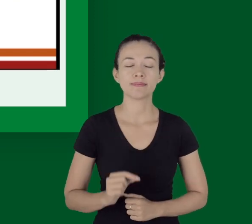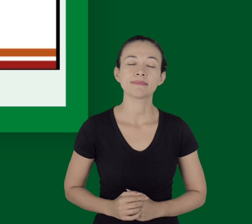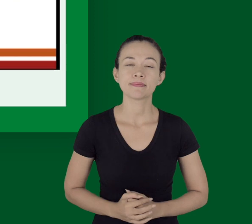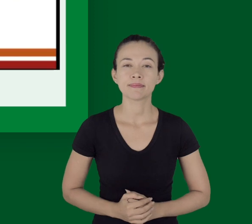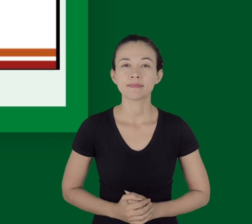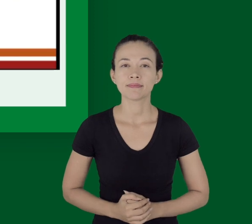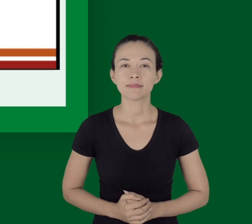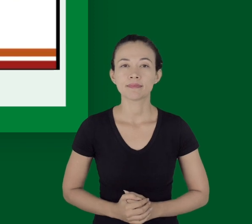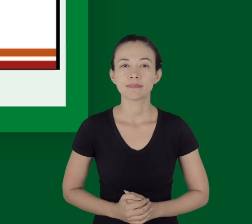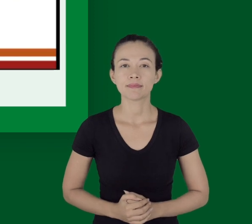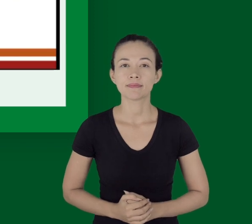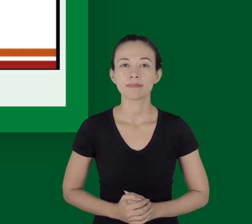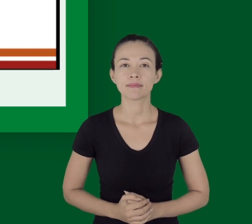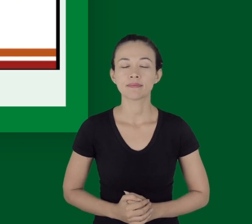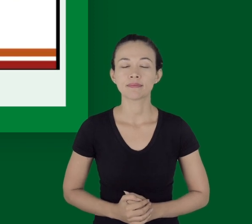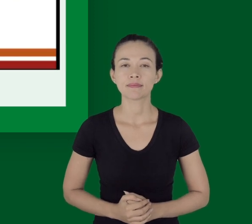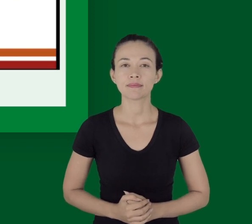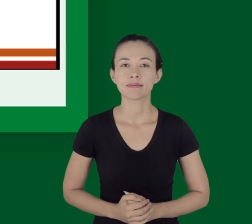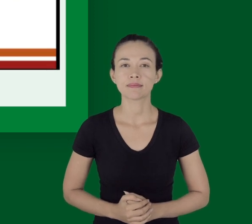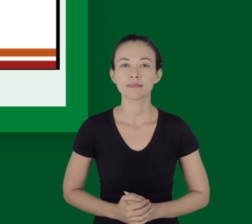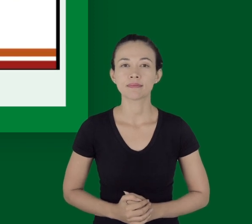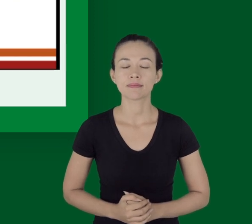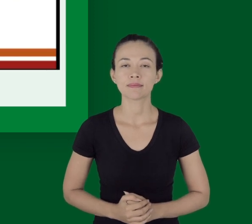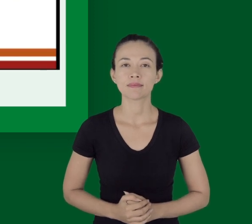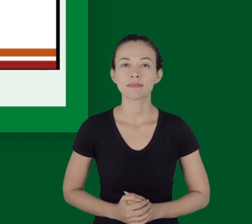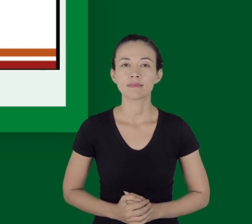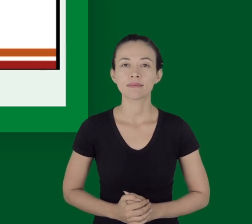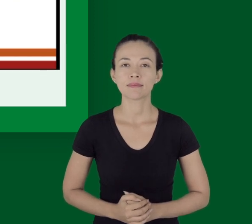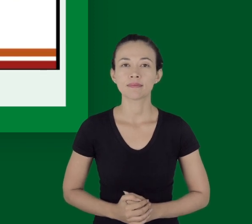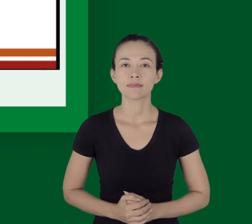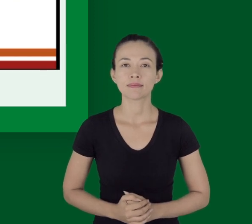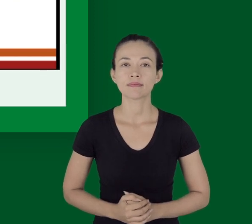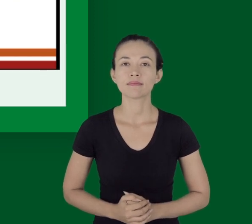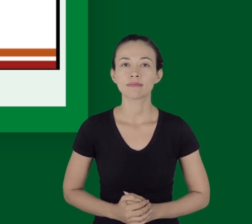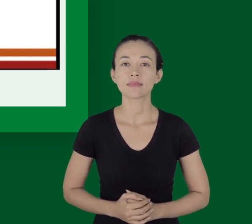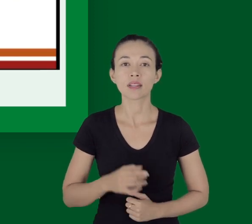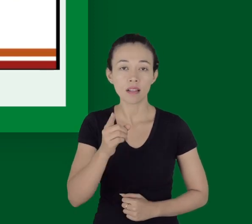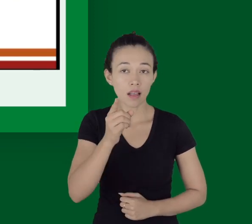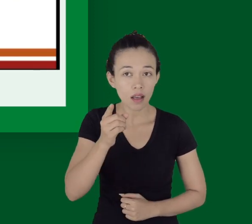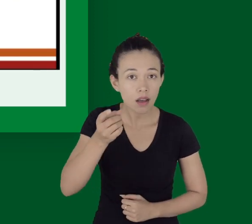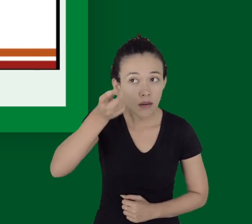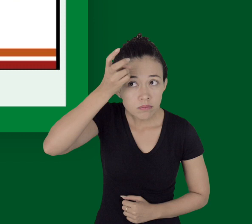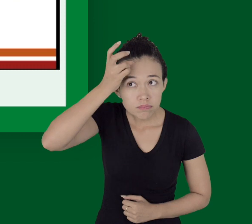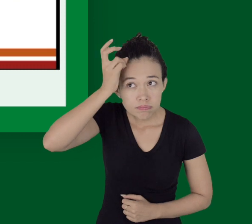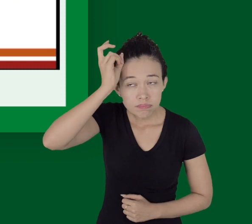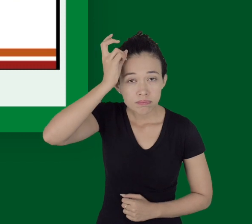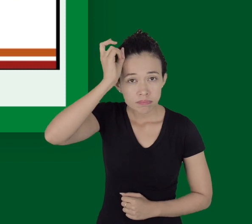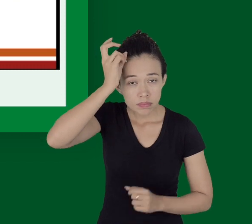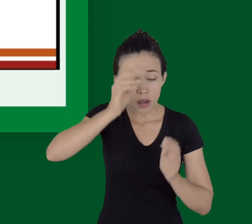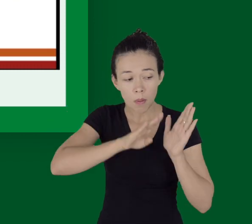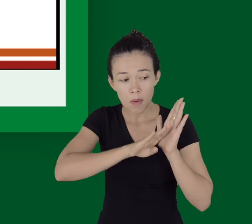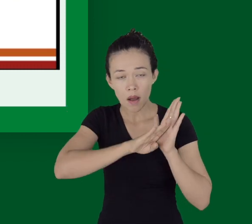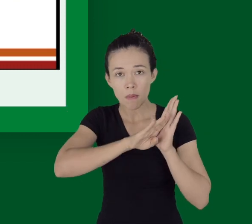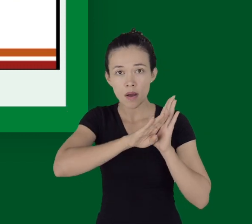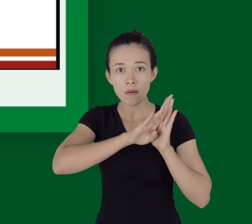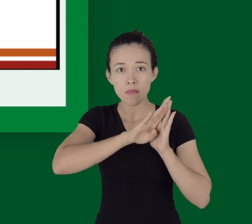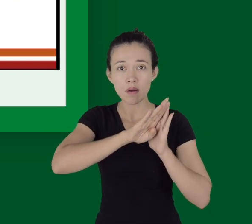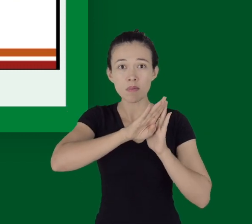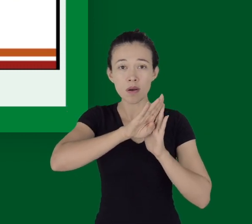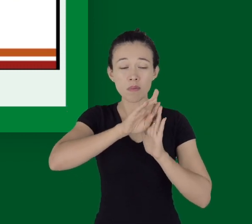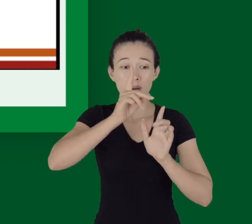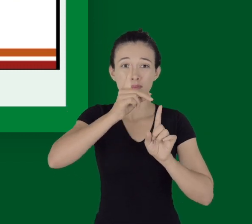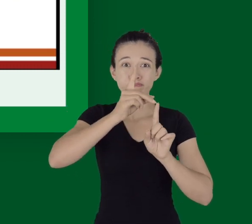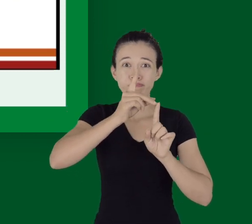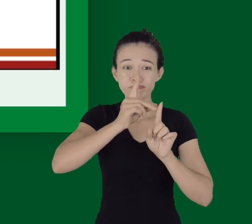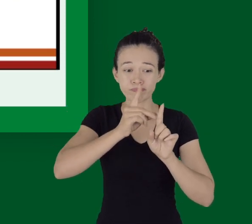gradiente de pressão, ele pode, que aí é a curva de Ringfitt, né, que chama, então ela ocorre